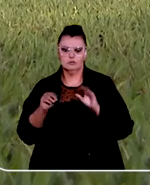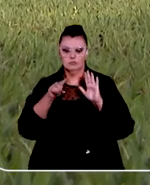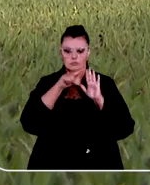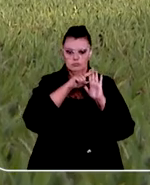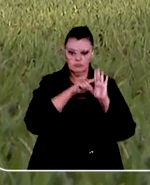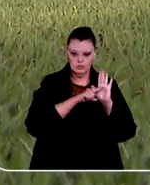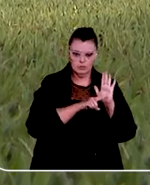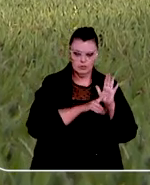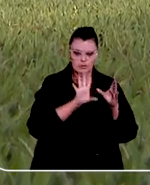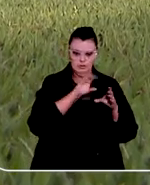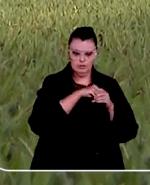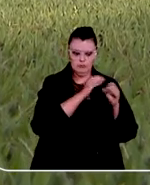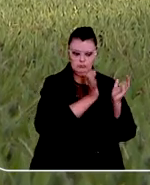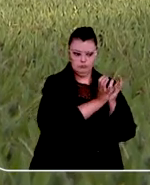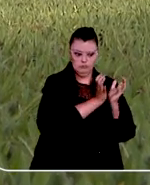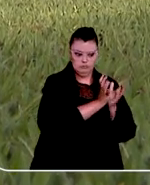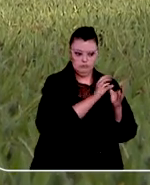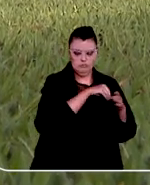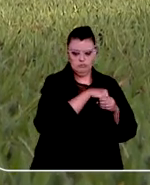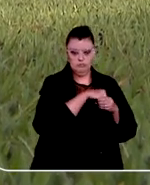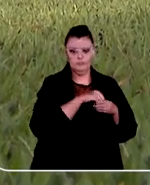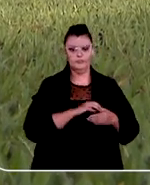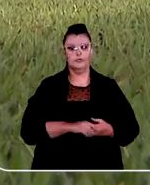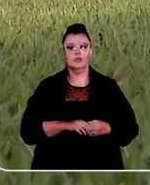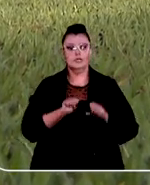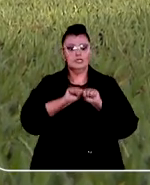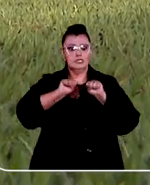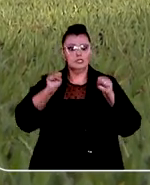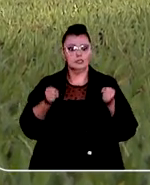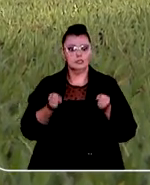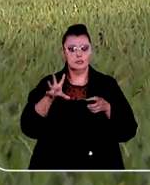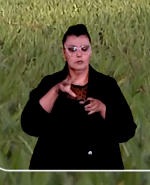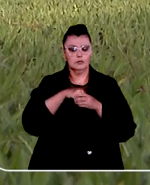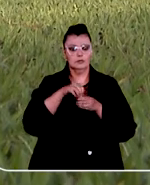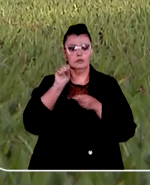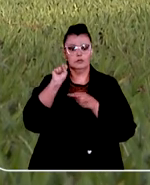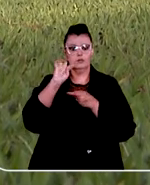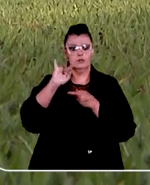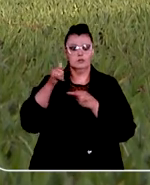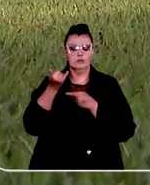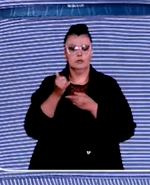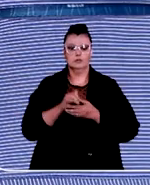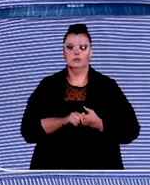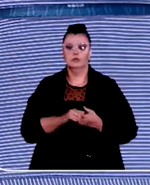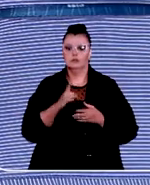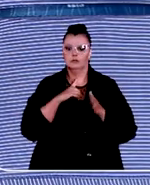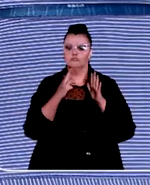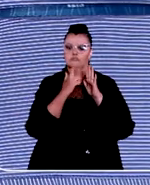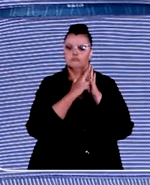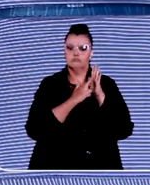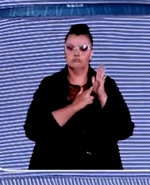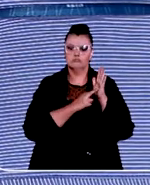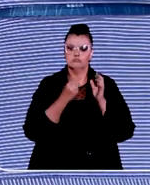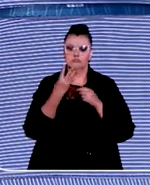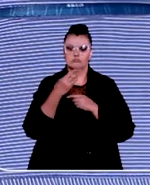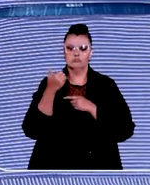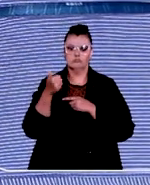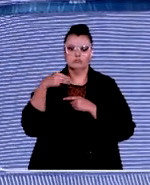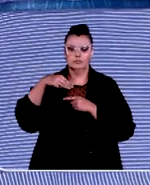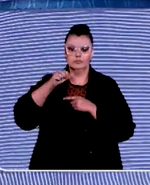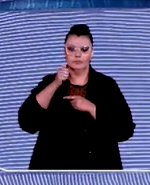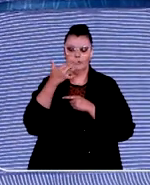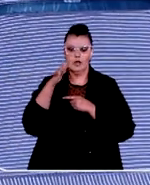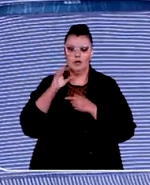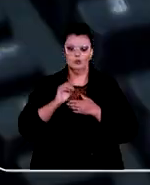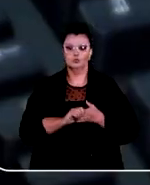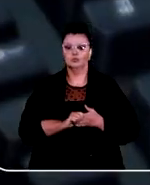assim que terminar o período do plantão judiciário iniciado em 23 de março devido ao processo de imigração do banco de